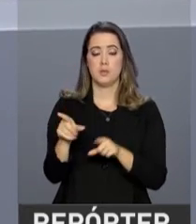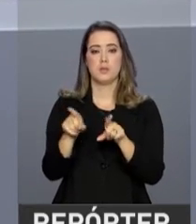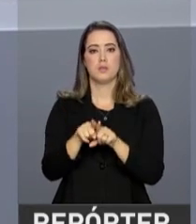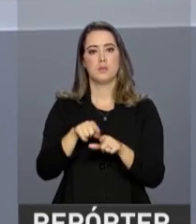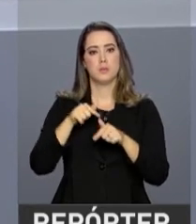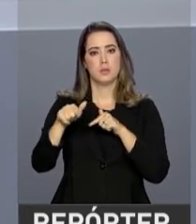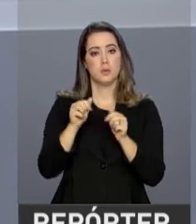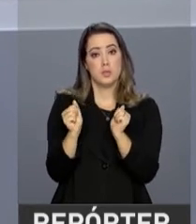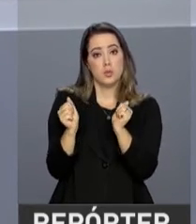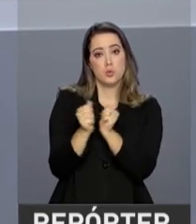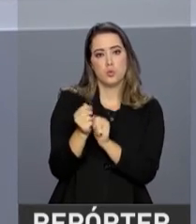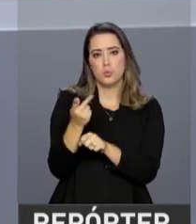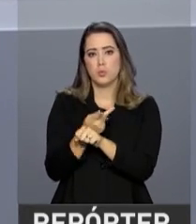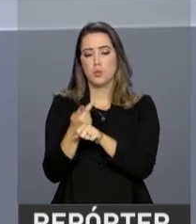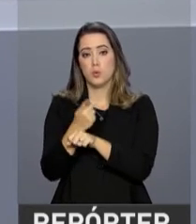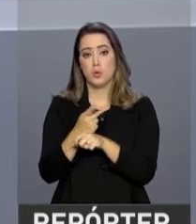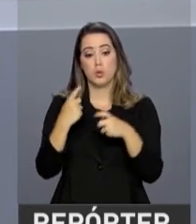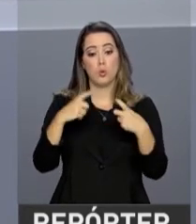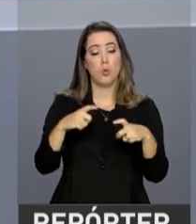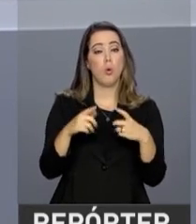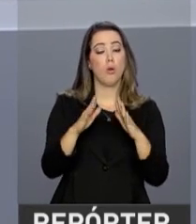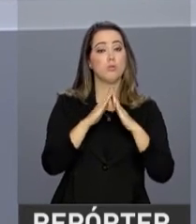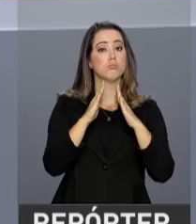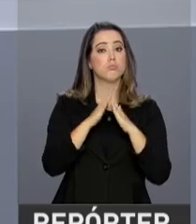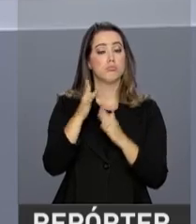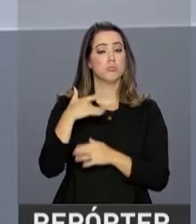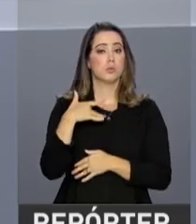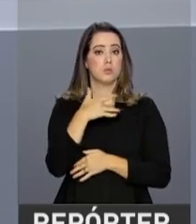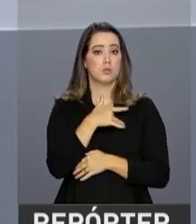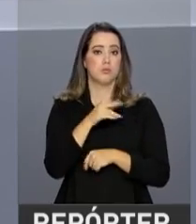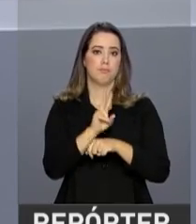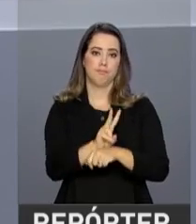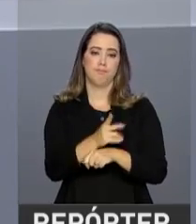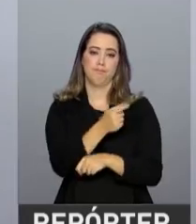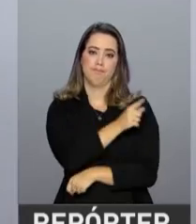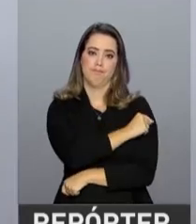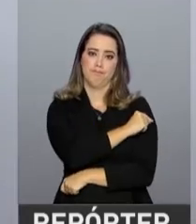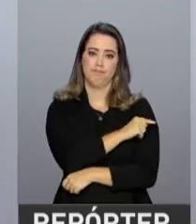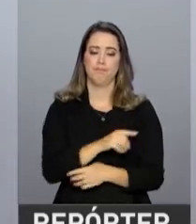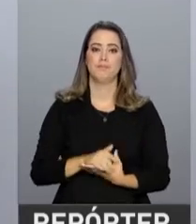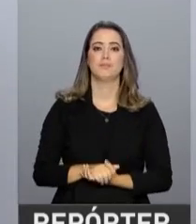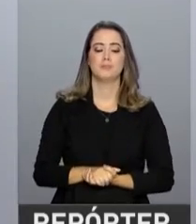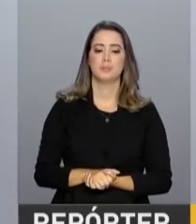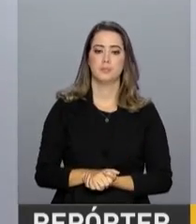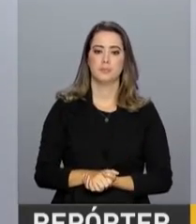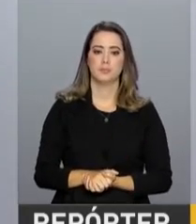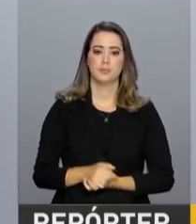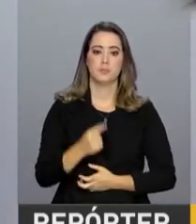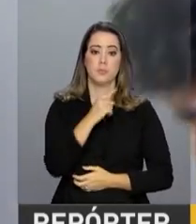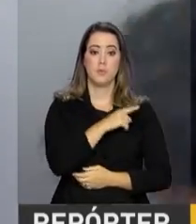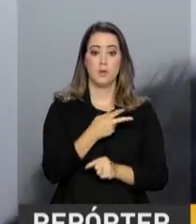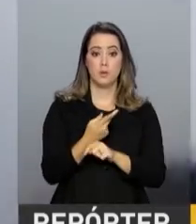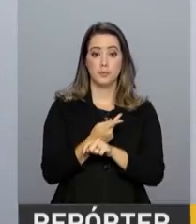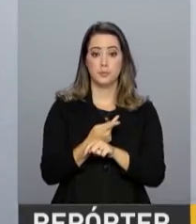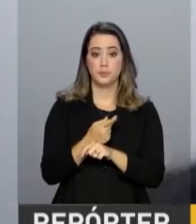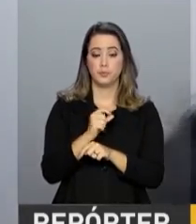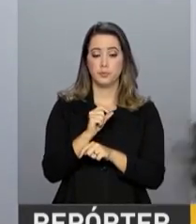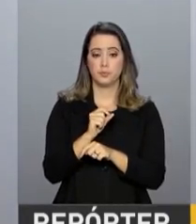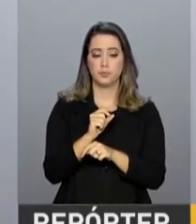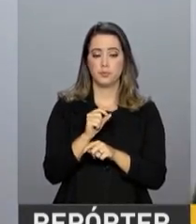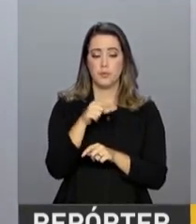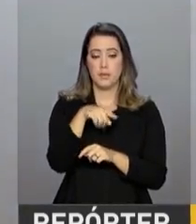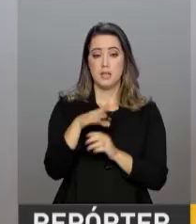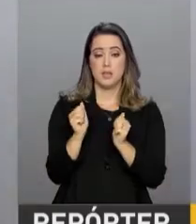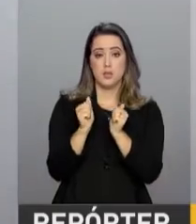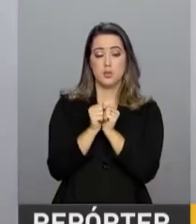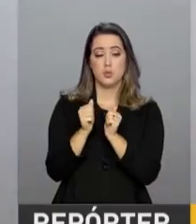fazendo a sua parte, procurando os postos de saúde para se proteger. O artesão Marco mora no Distrito Federal e vai